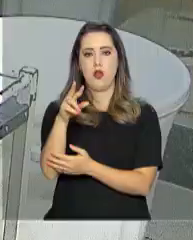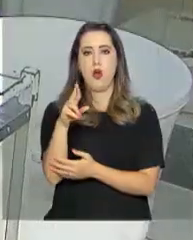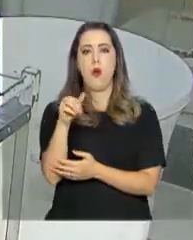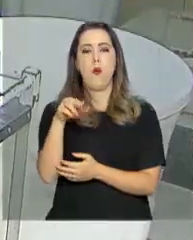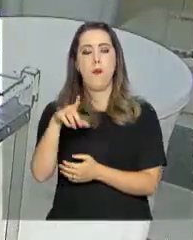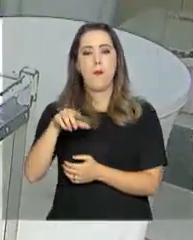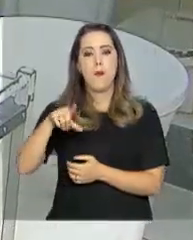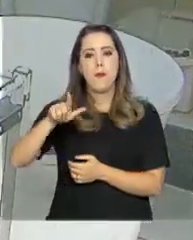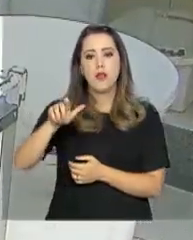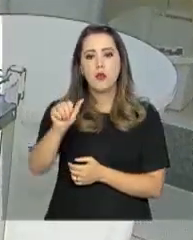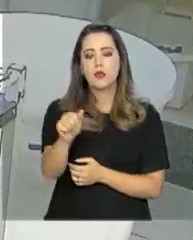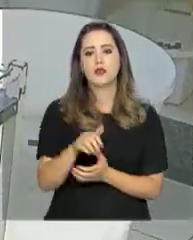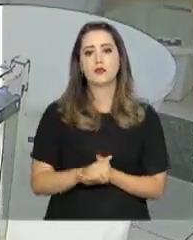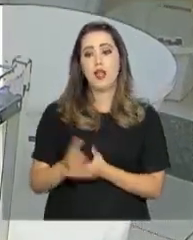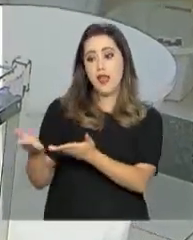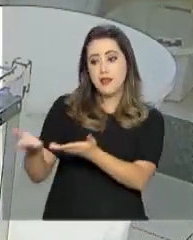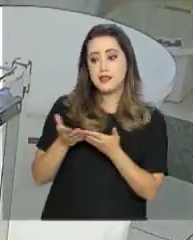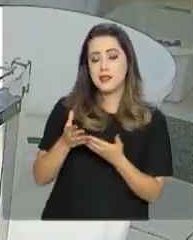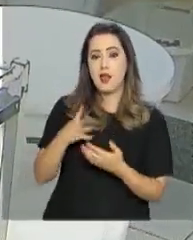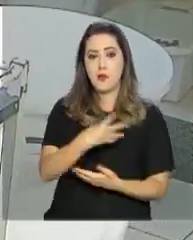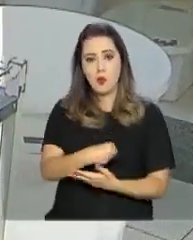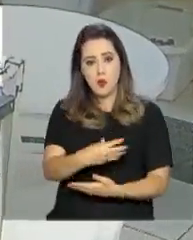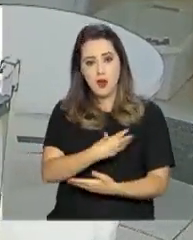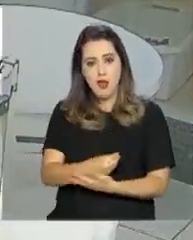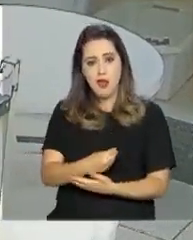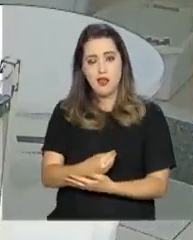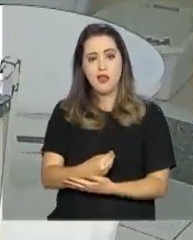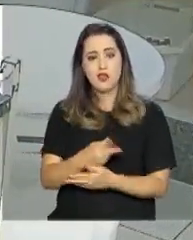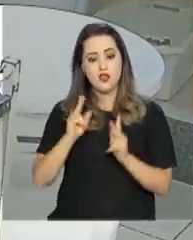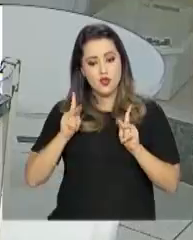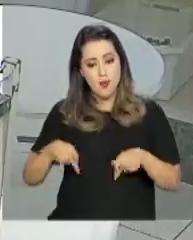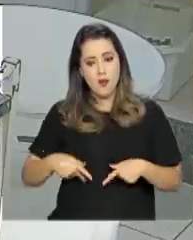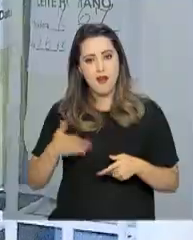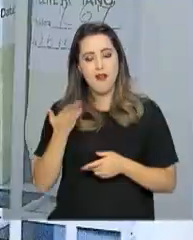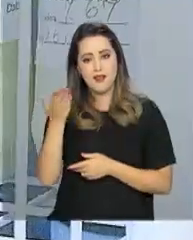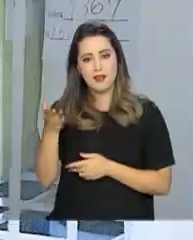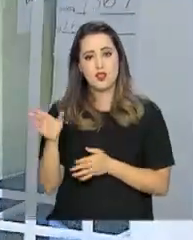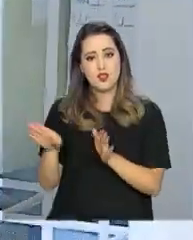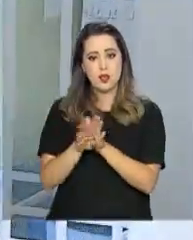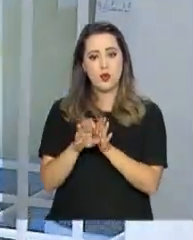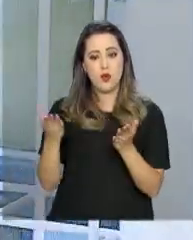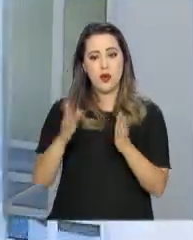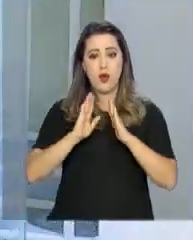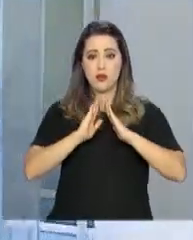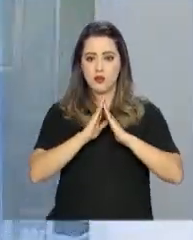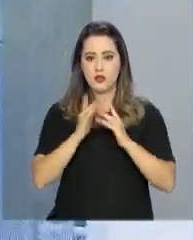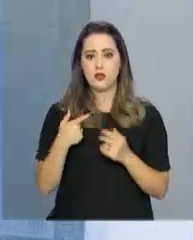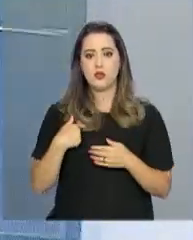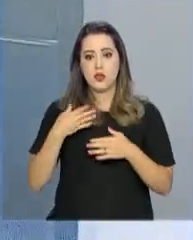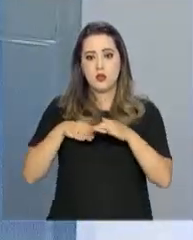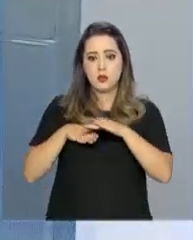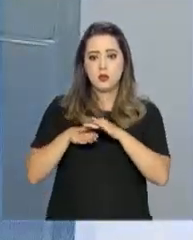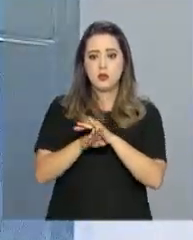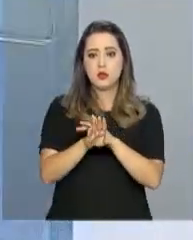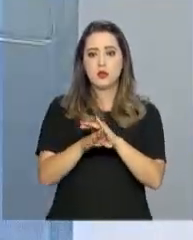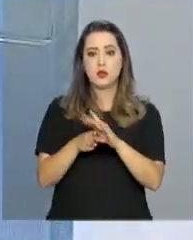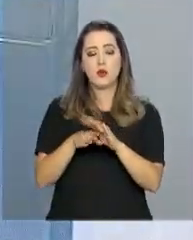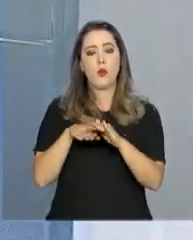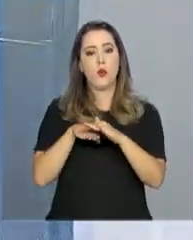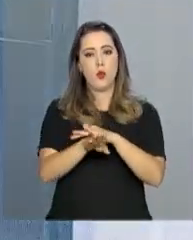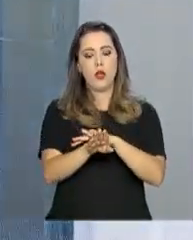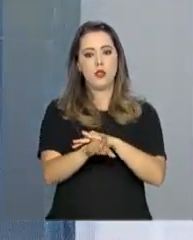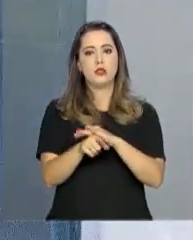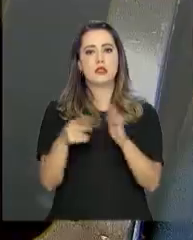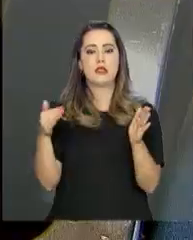Romilda. Aqui é a recepção do leite humano que acabou de chegar da coleta domiciliar. Aí esse leite vai ficar estocado aqui até o momento